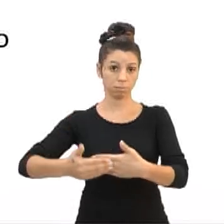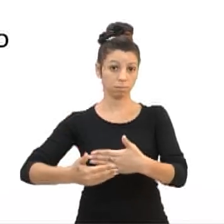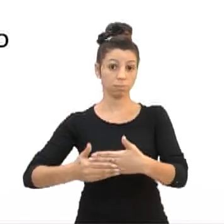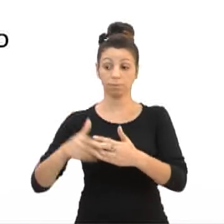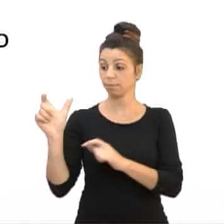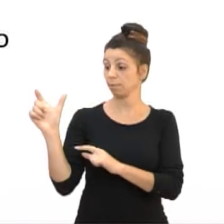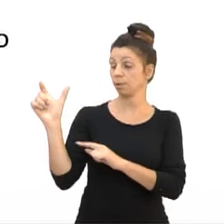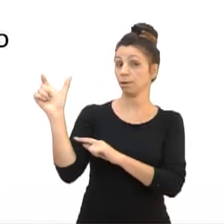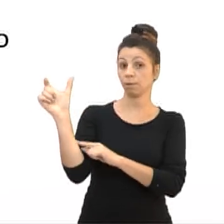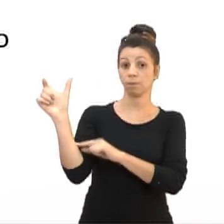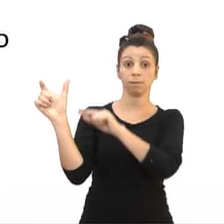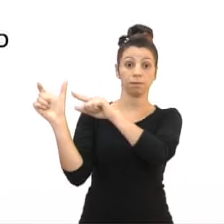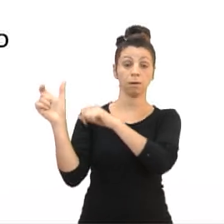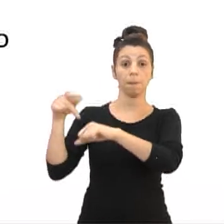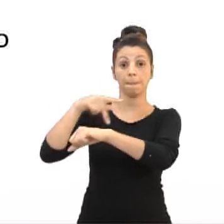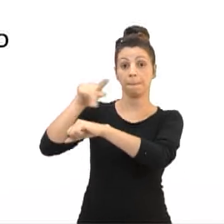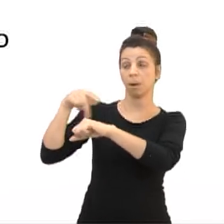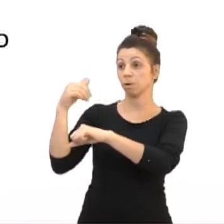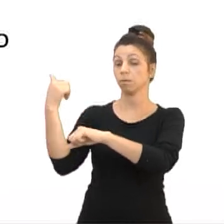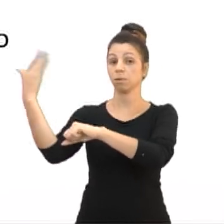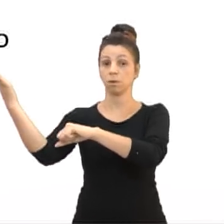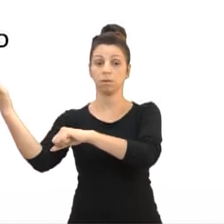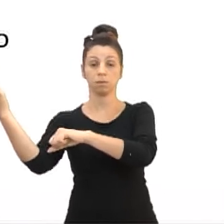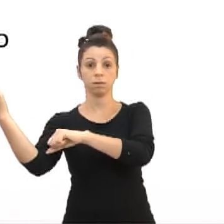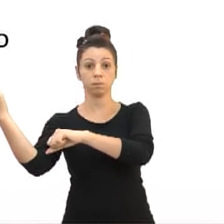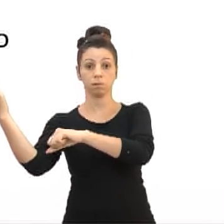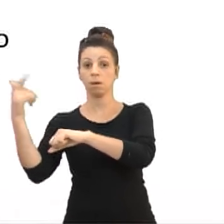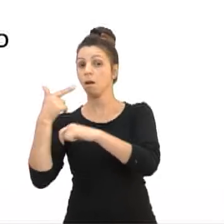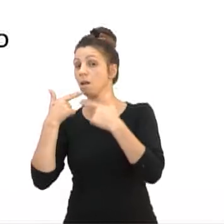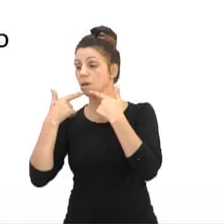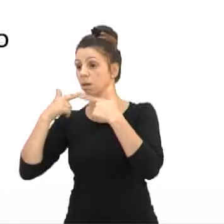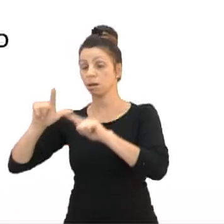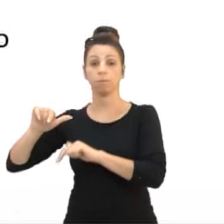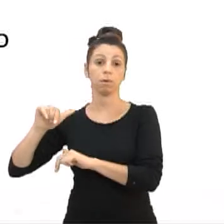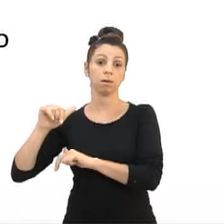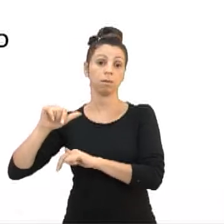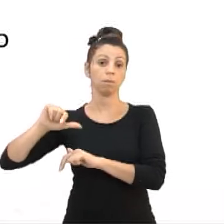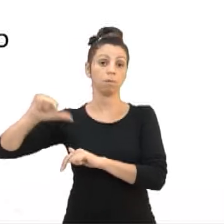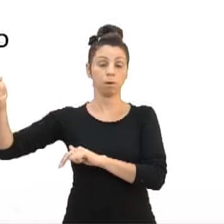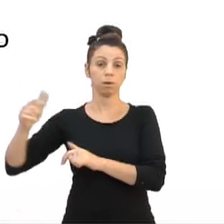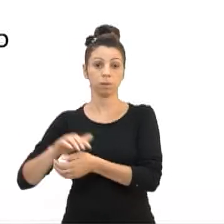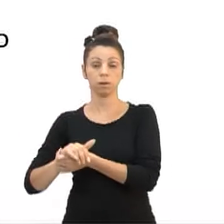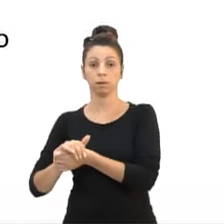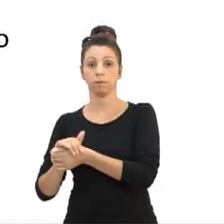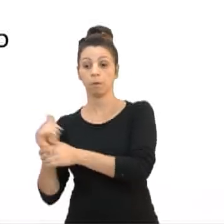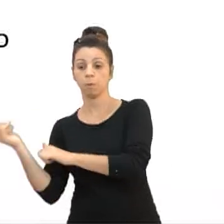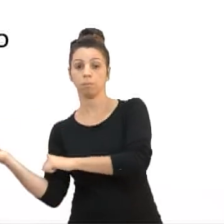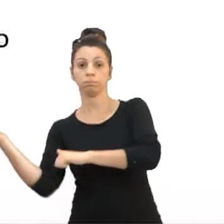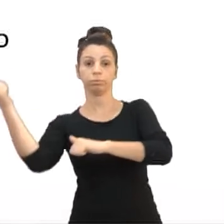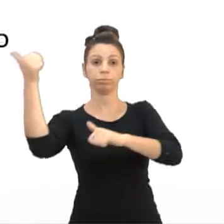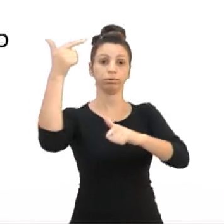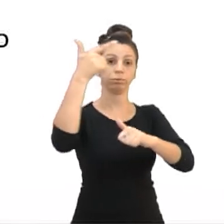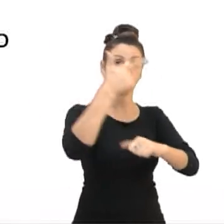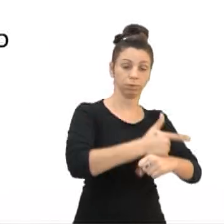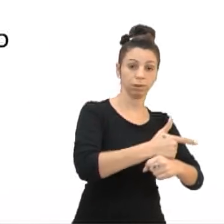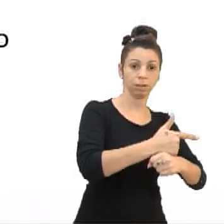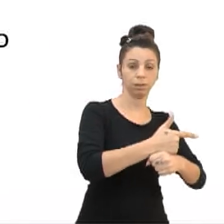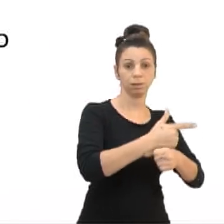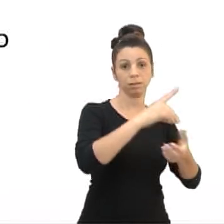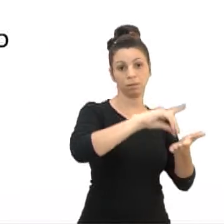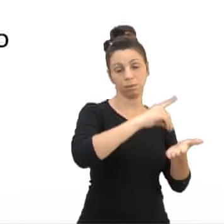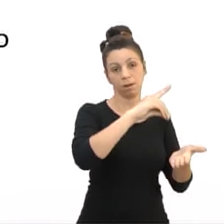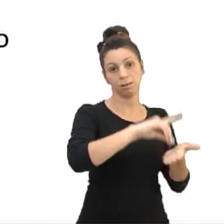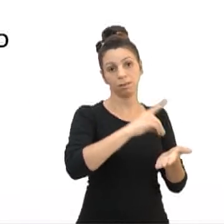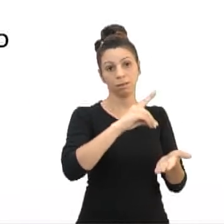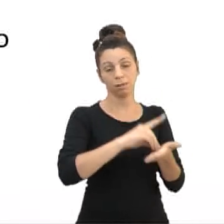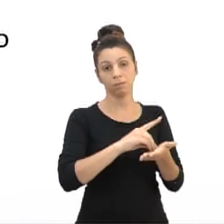as palavras oriundas de outros idiomas são inseridas no léxico, no nosso dicionário da língua portuguesa,